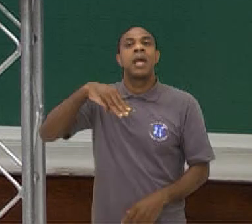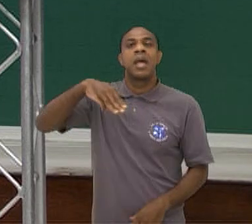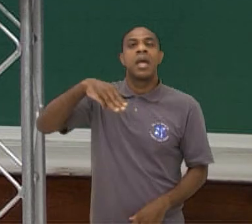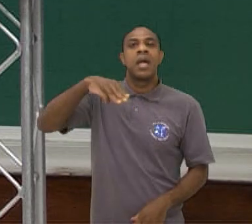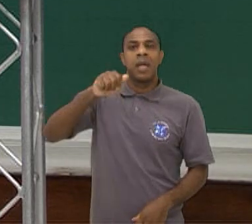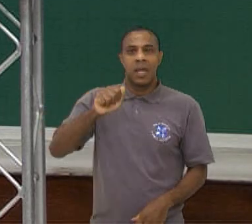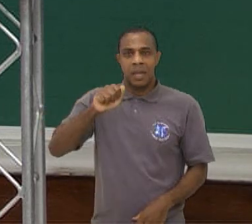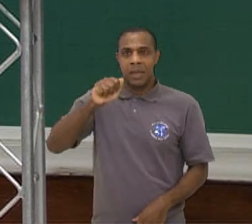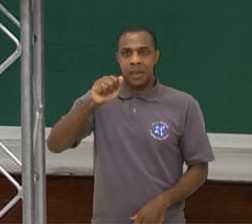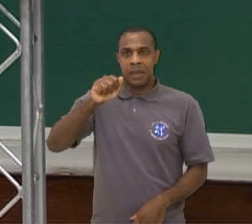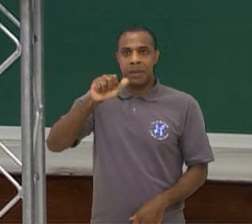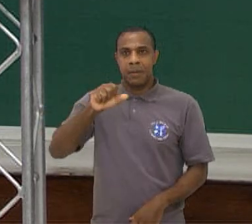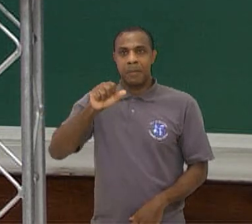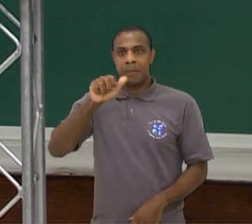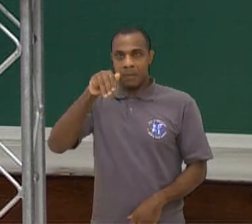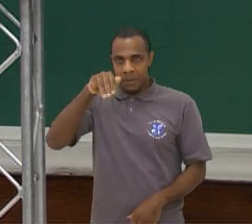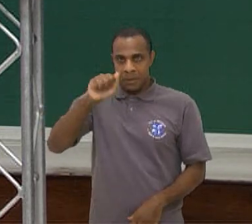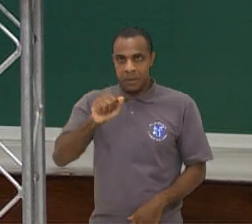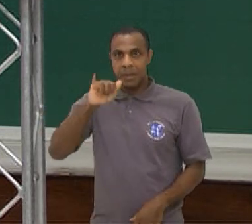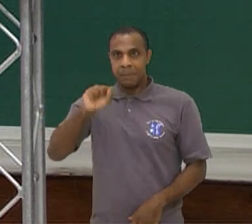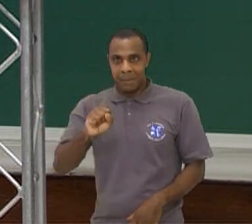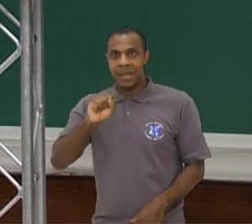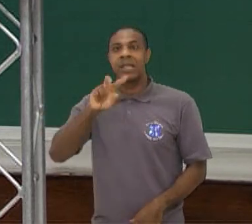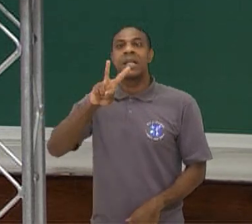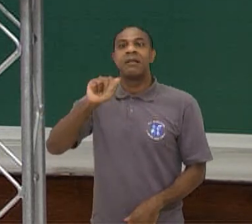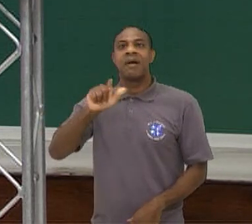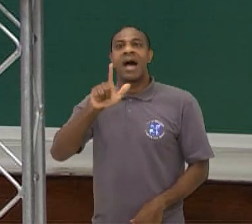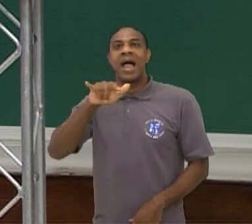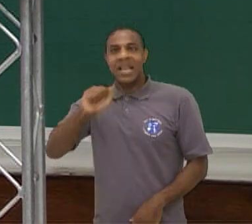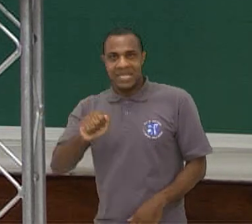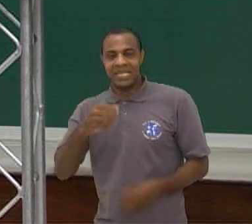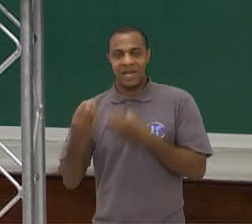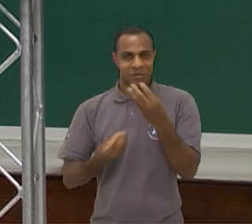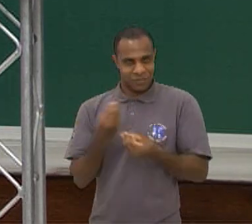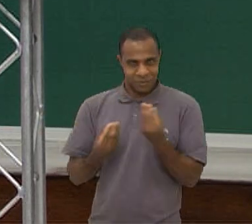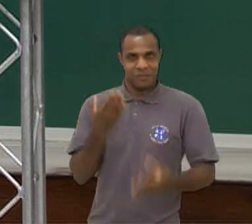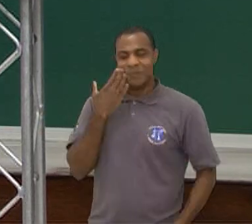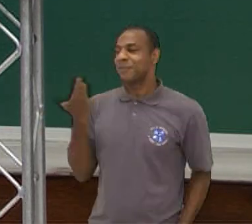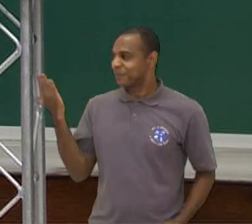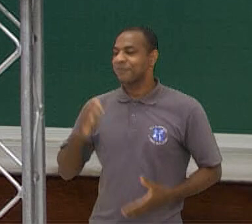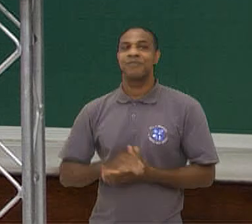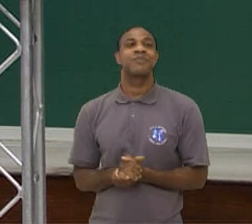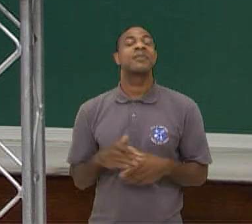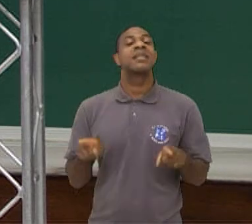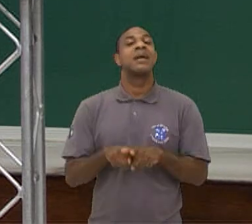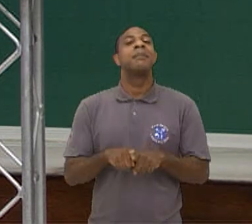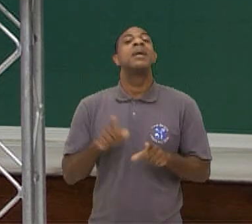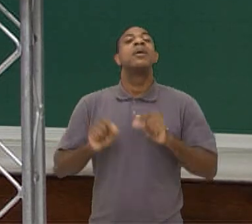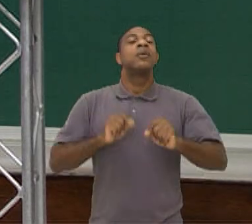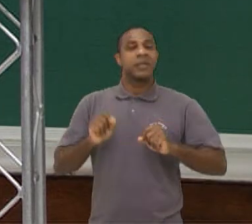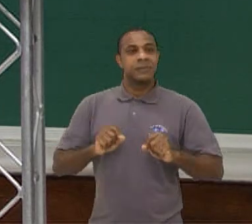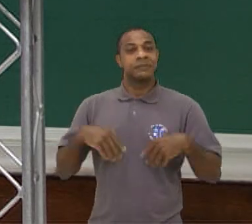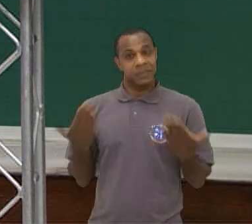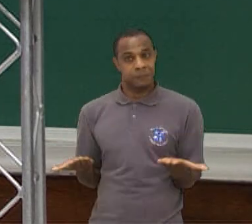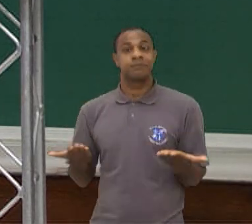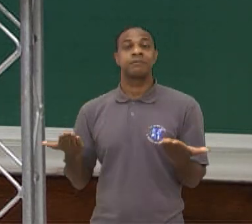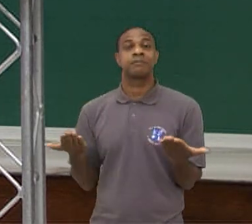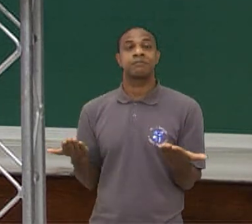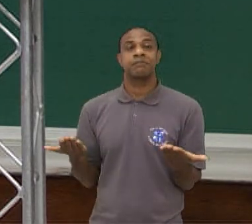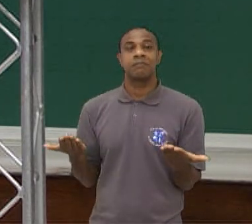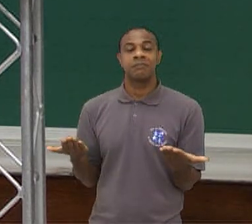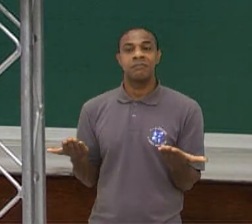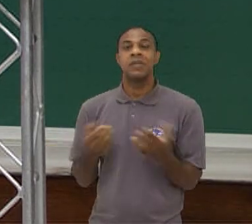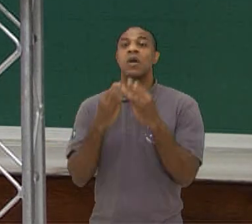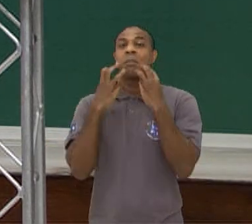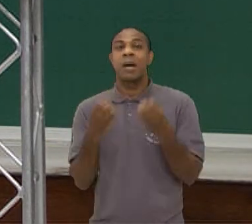viu na aula 28 e está disponível, se você quiser depois ver mais sobre esse conteúdo. Então, o Marx está falando